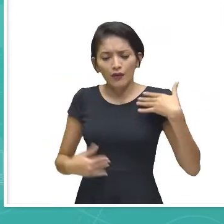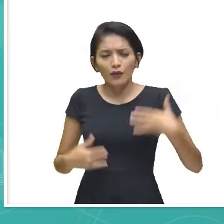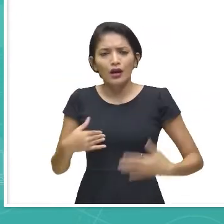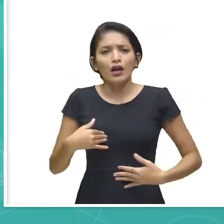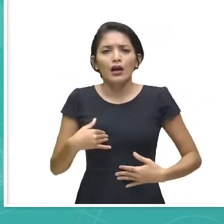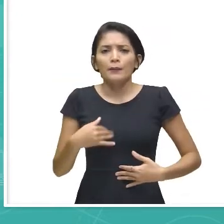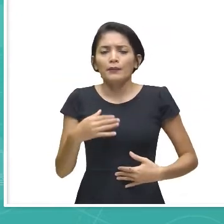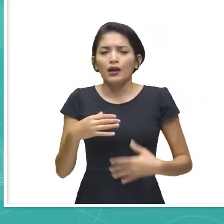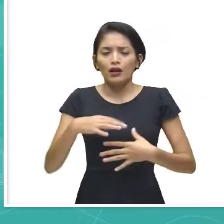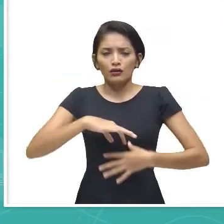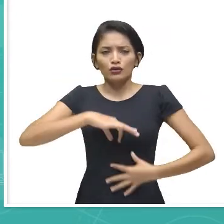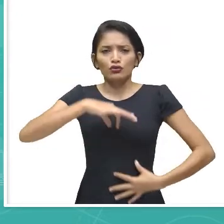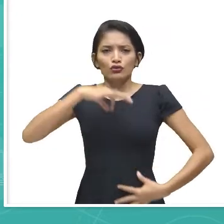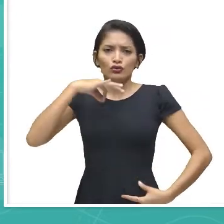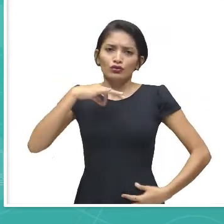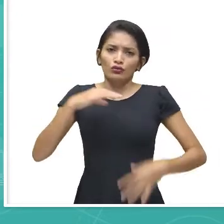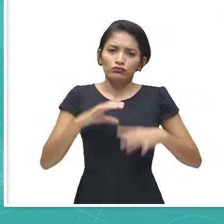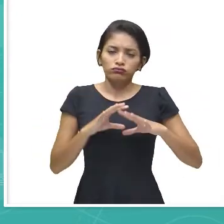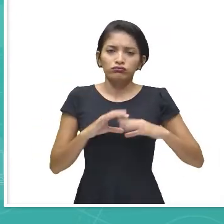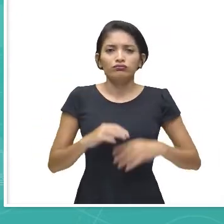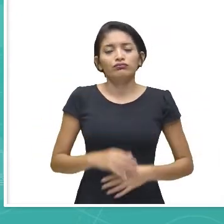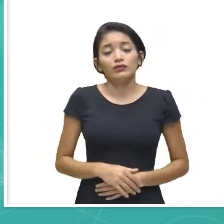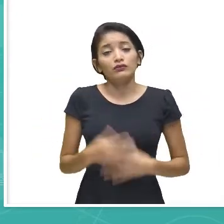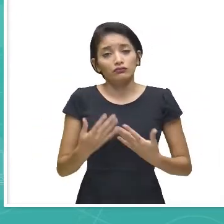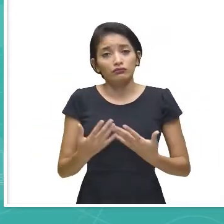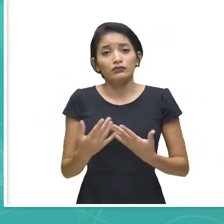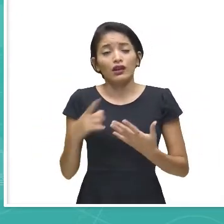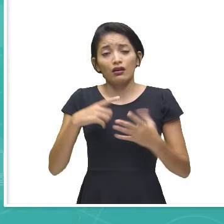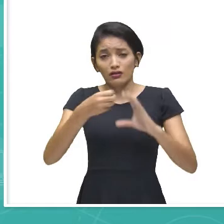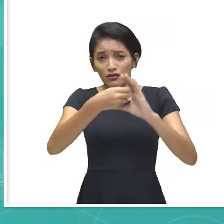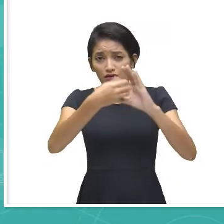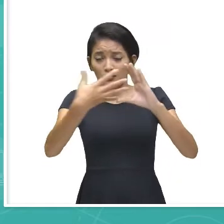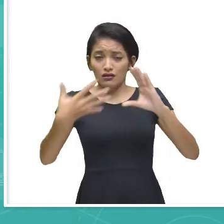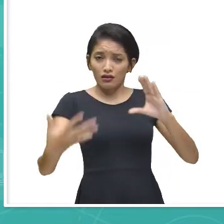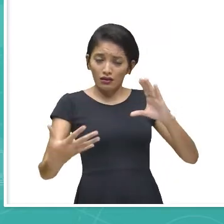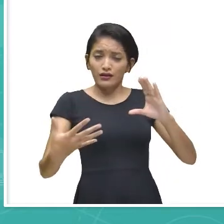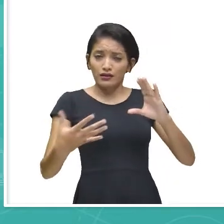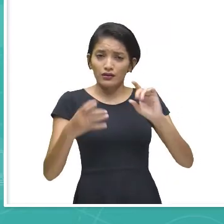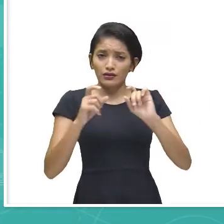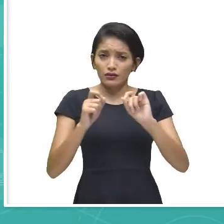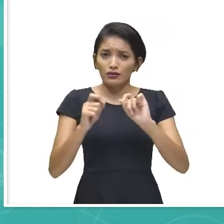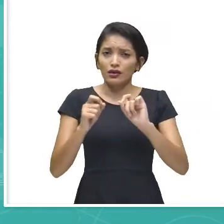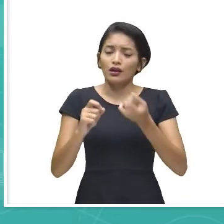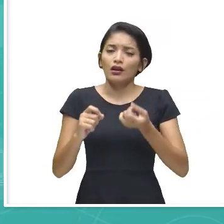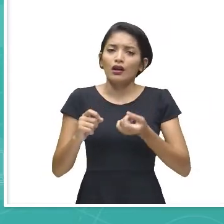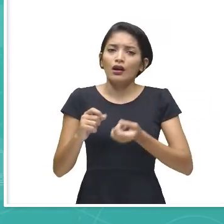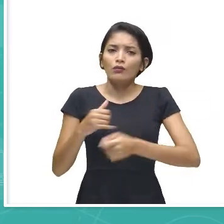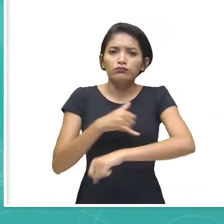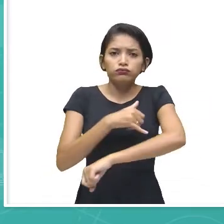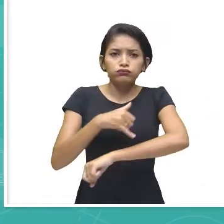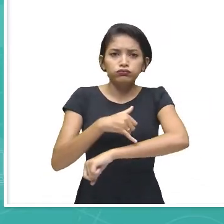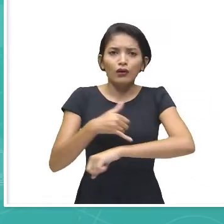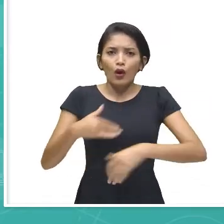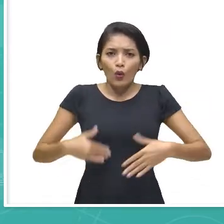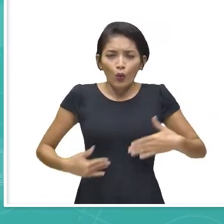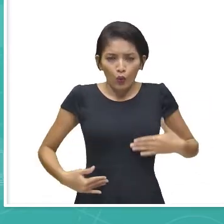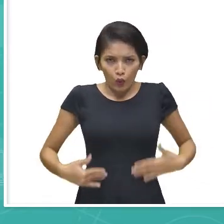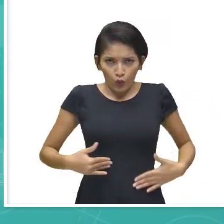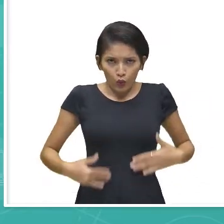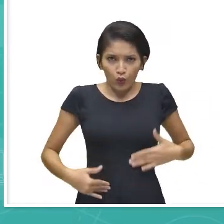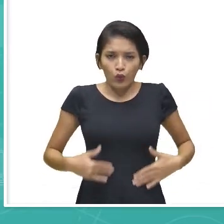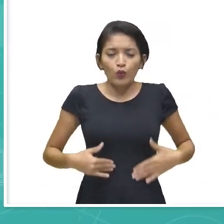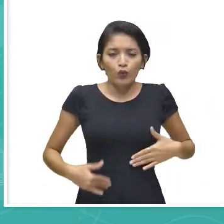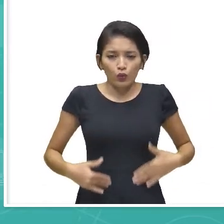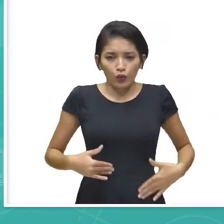é um pouco mais robusto, tá? Então, ele caracteriza-se por tendência à gordura abdominal